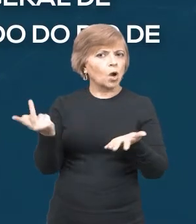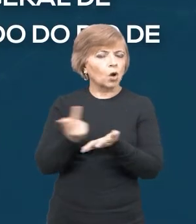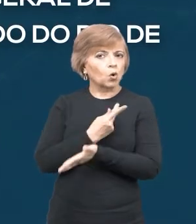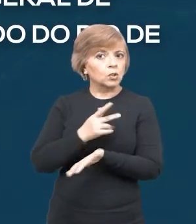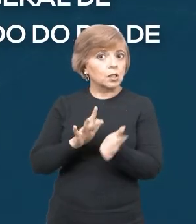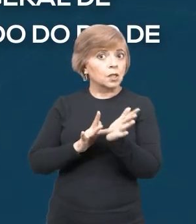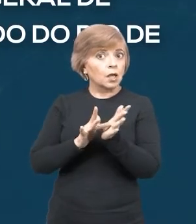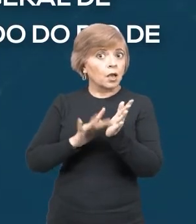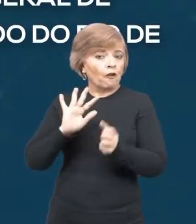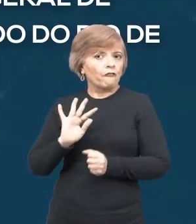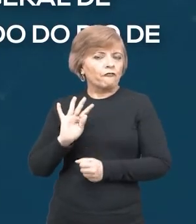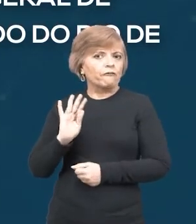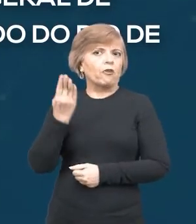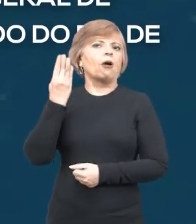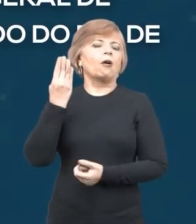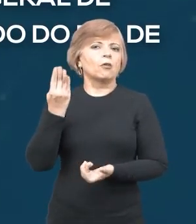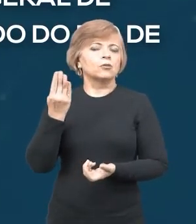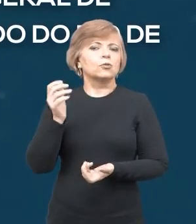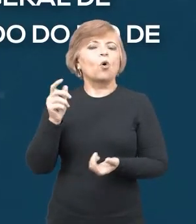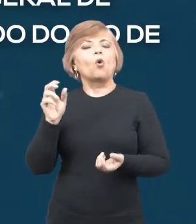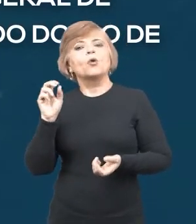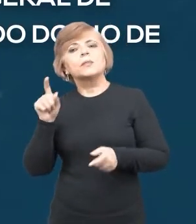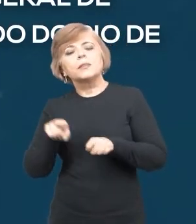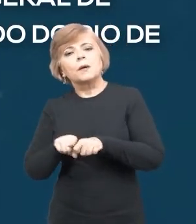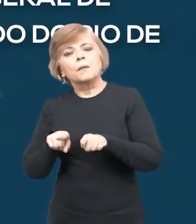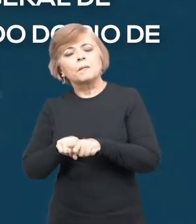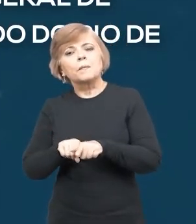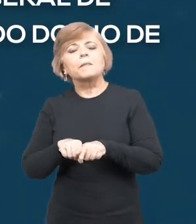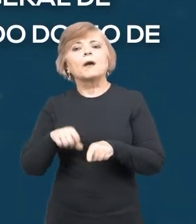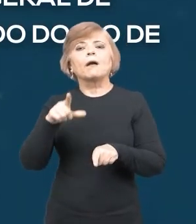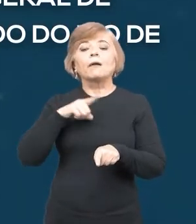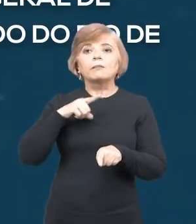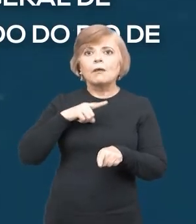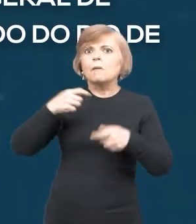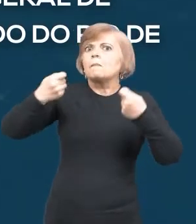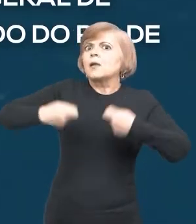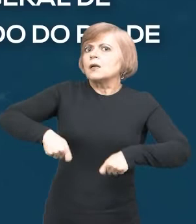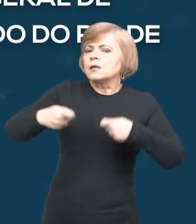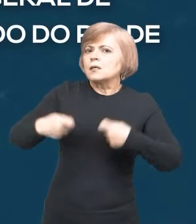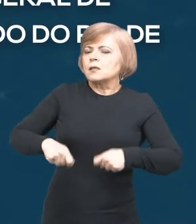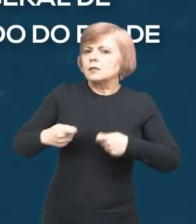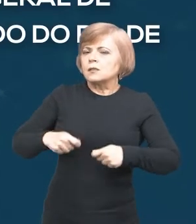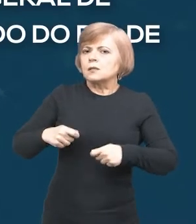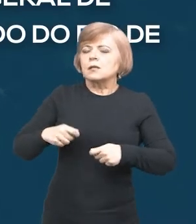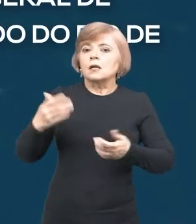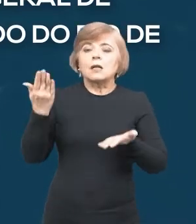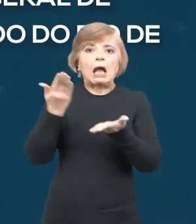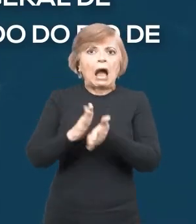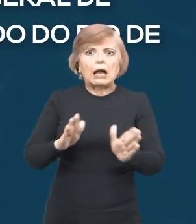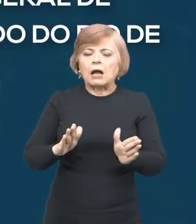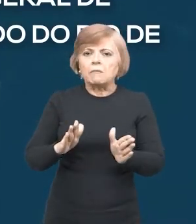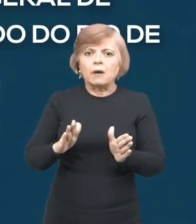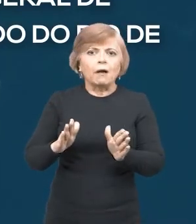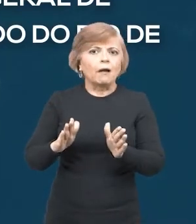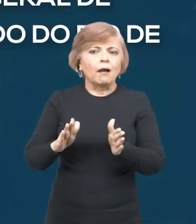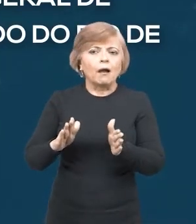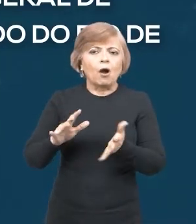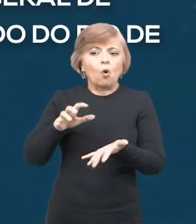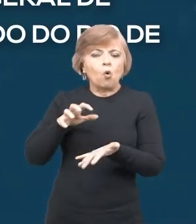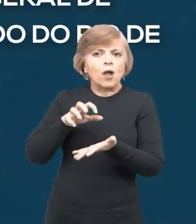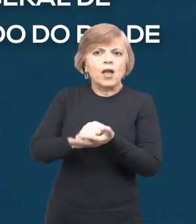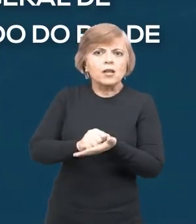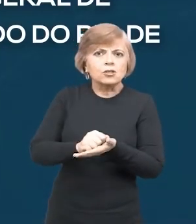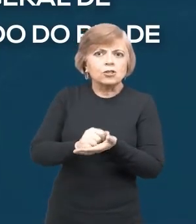fraudes e também, por outro lado, a necessidade de se erradicar o subregistro de